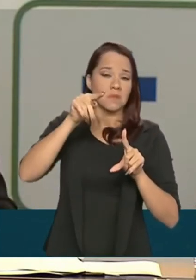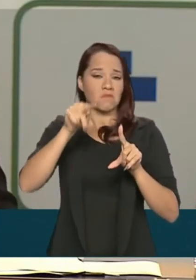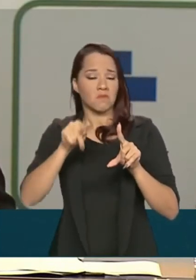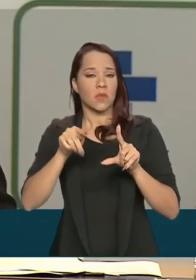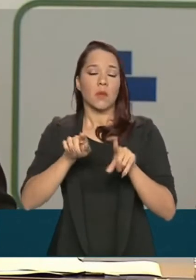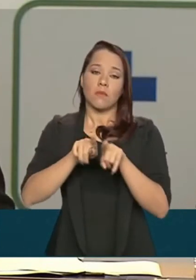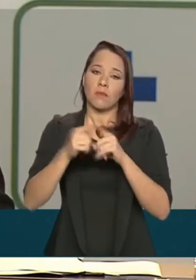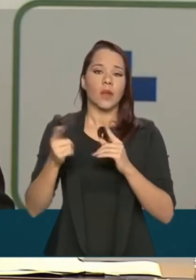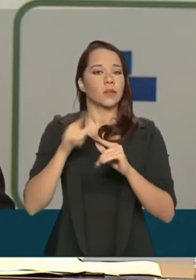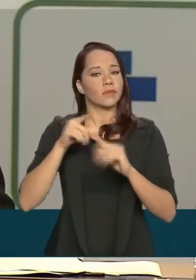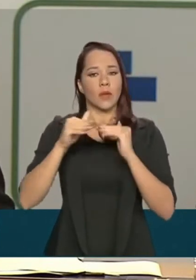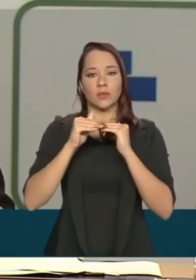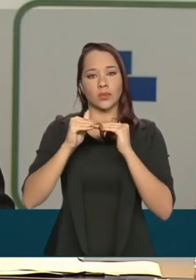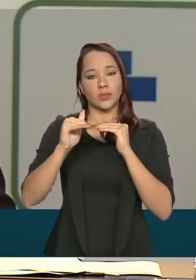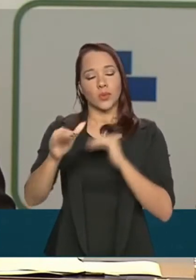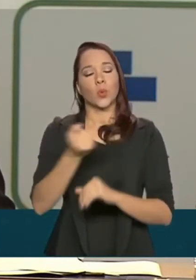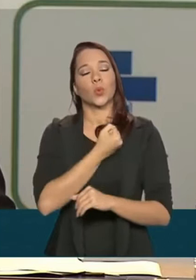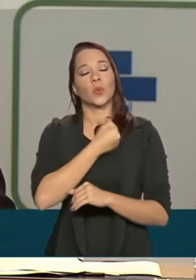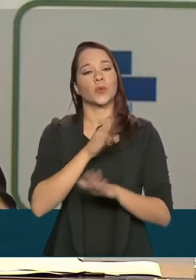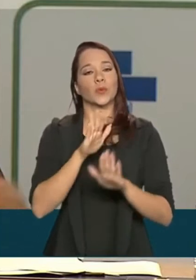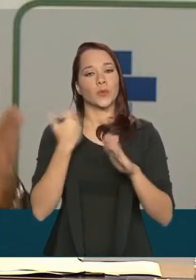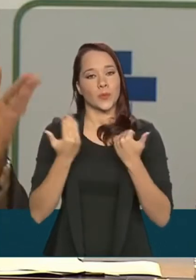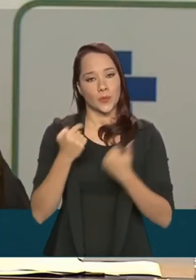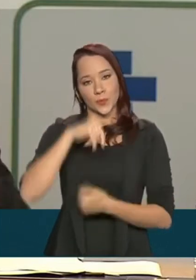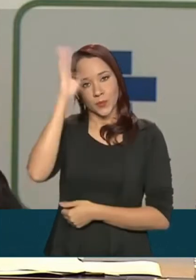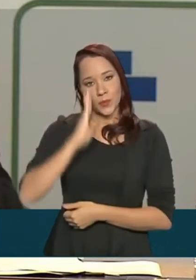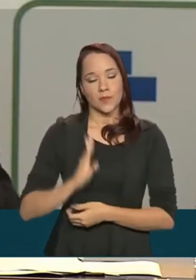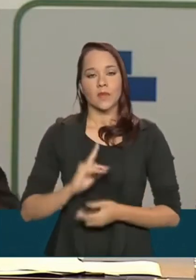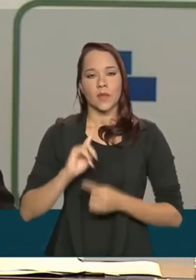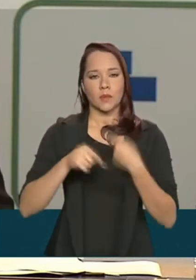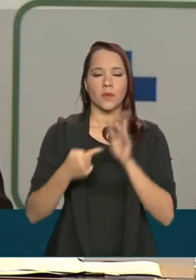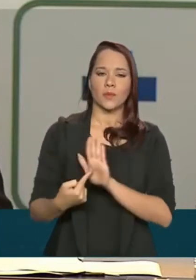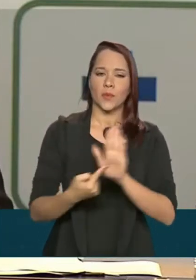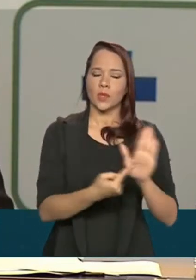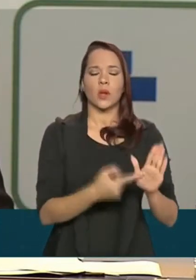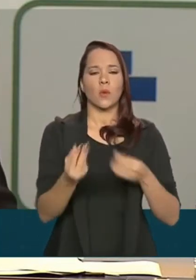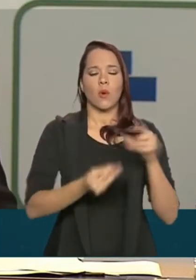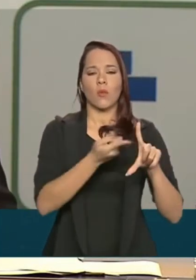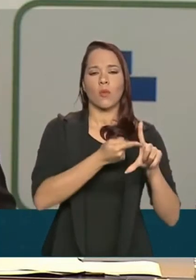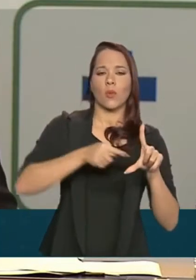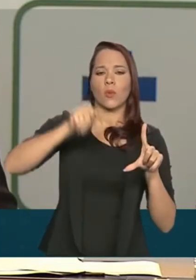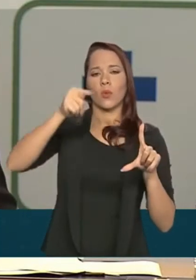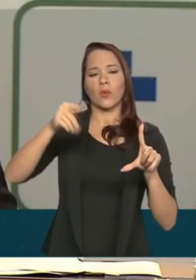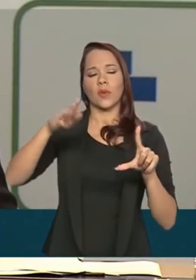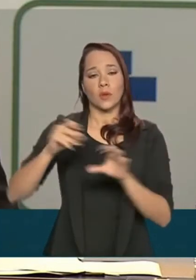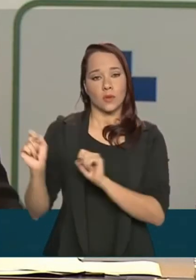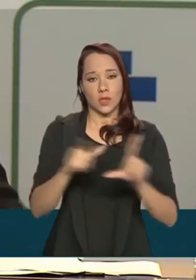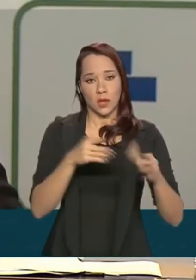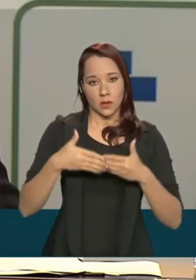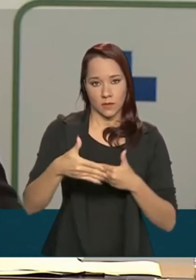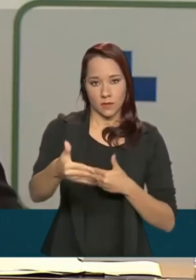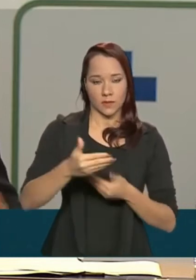geral relativamente constante é o número de óbitos aqui no Brasil. Que nós vamos mostrar essa curva com mais detalhe nos slides na